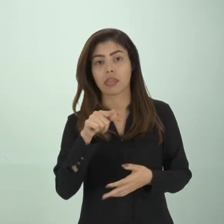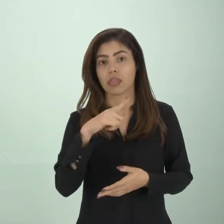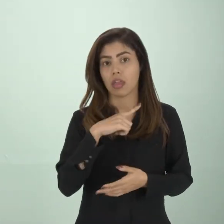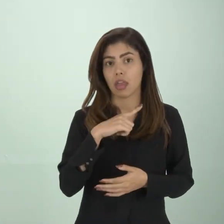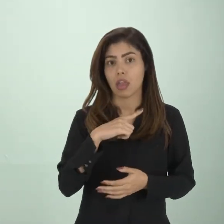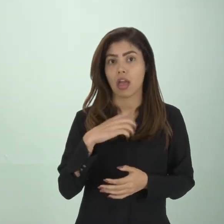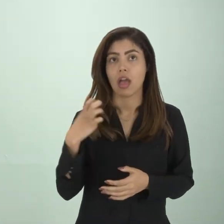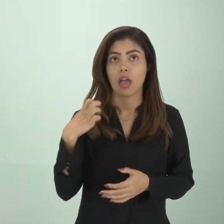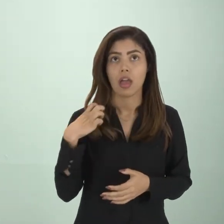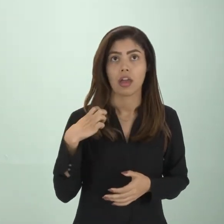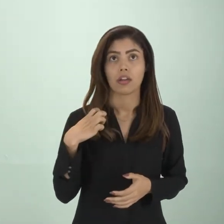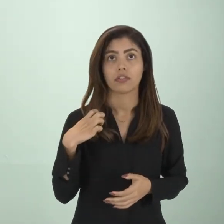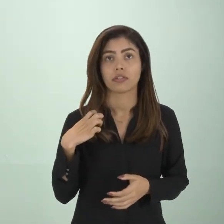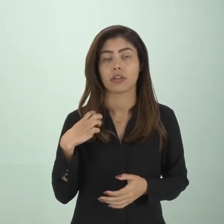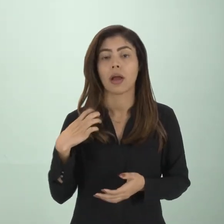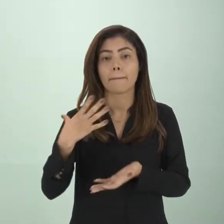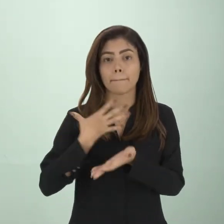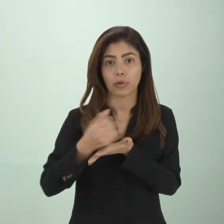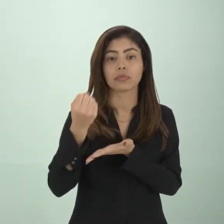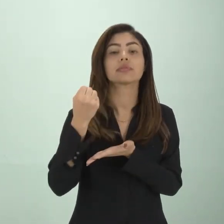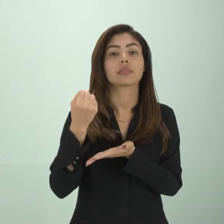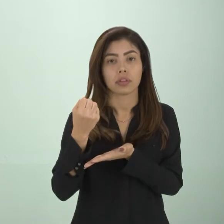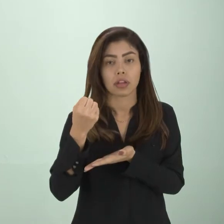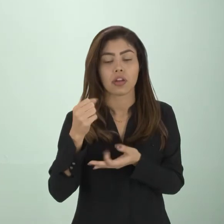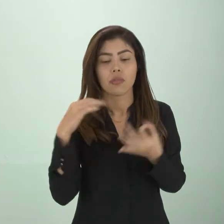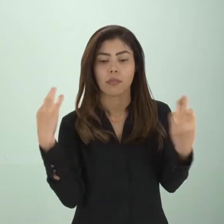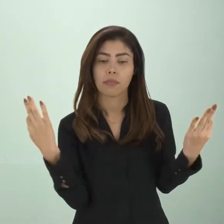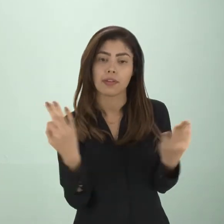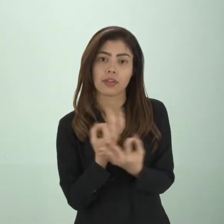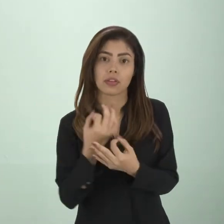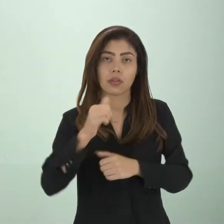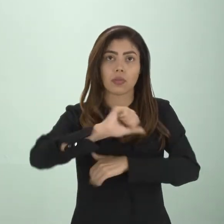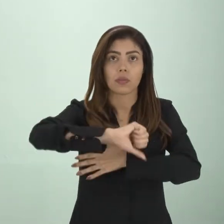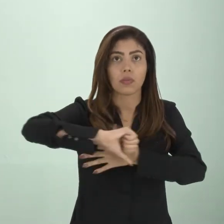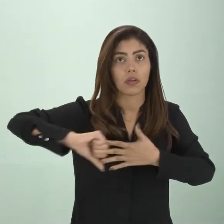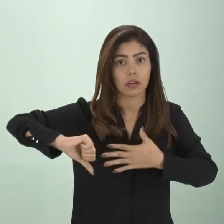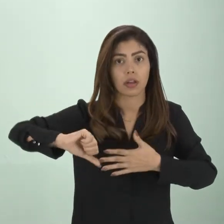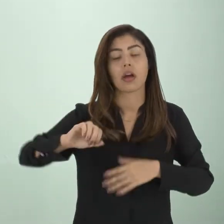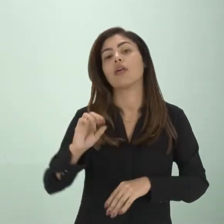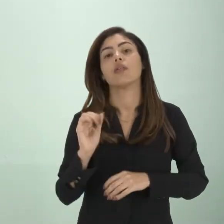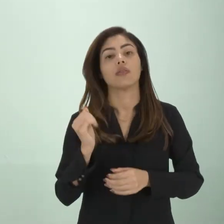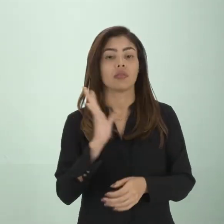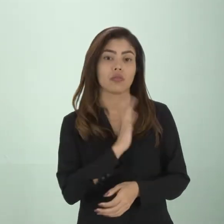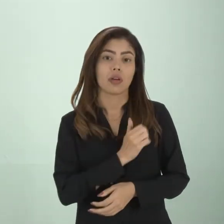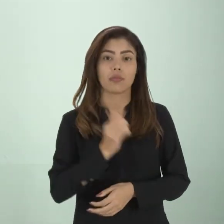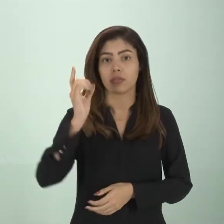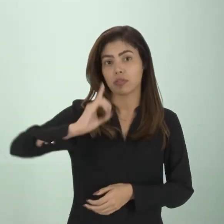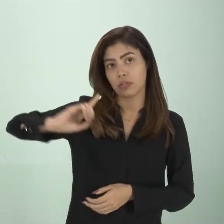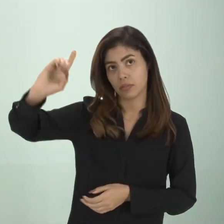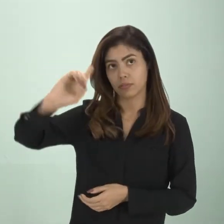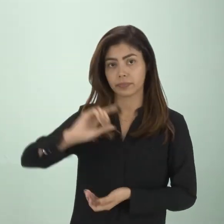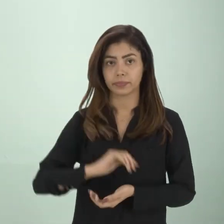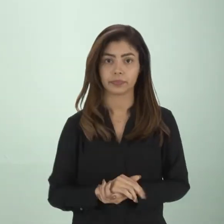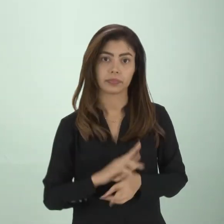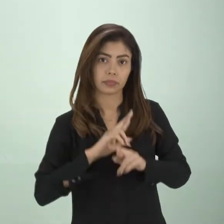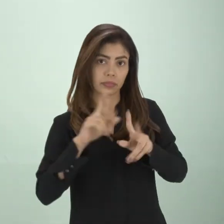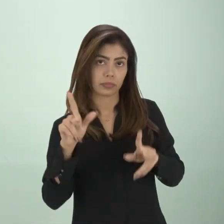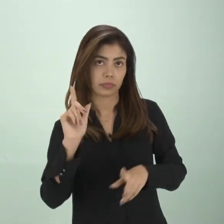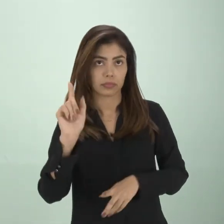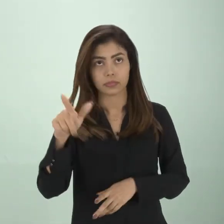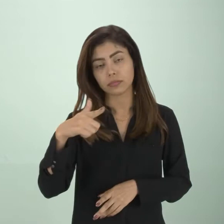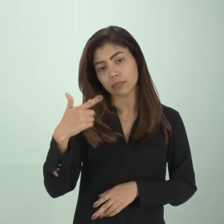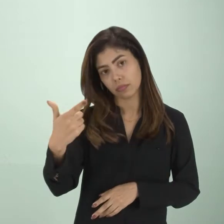ética cristã, ela busca, na verdade, uma perfeição moral no amor de Deus. Uma outra diferença